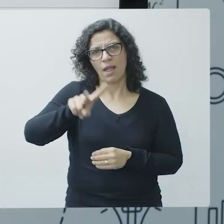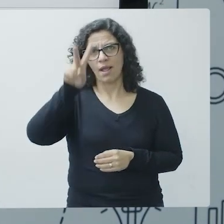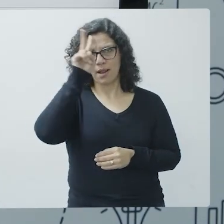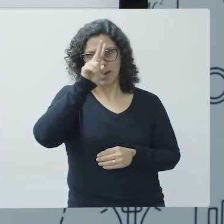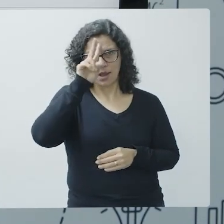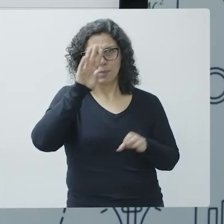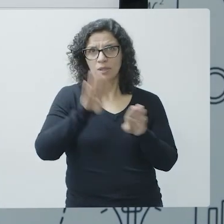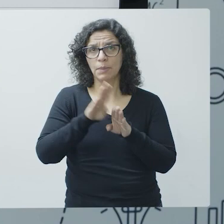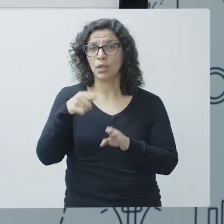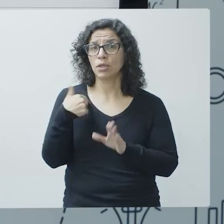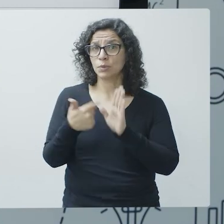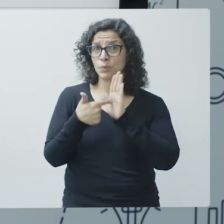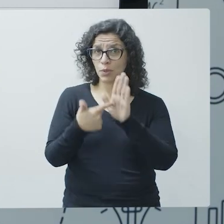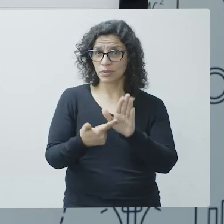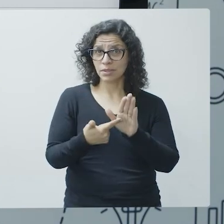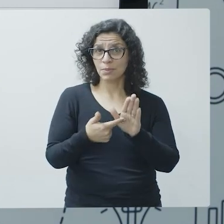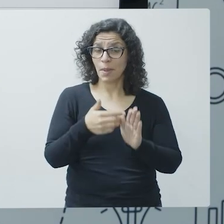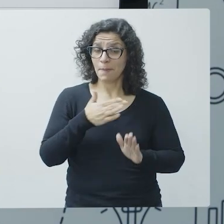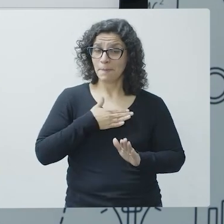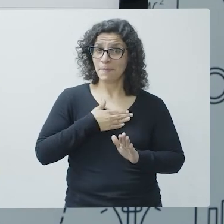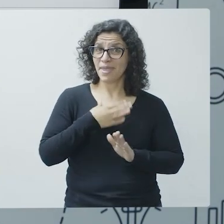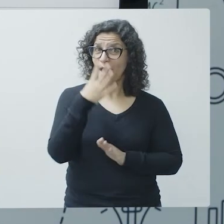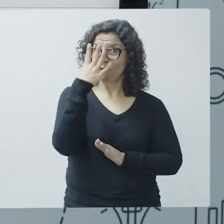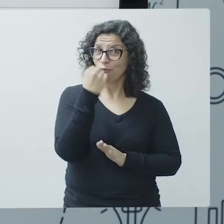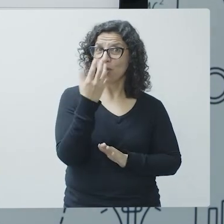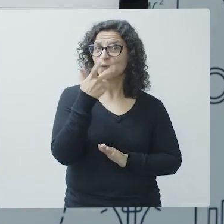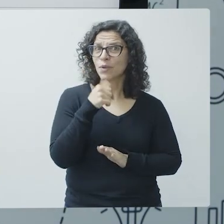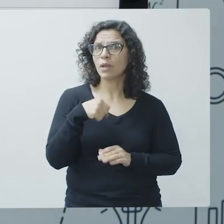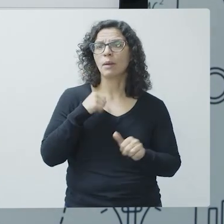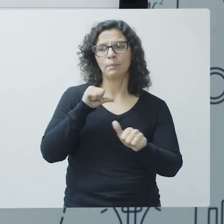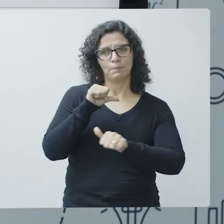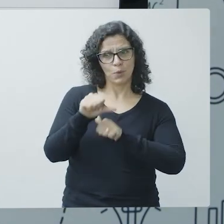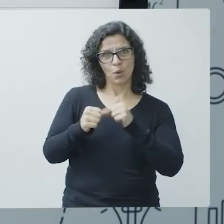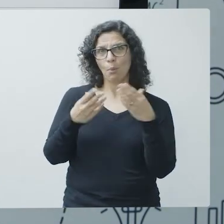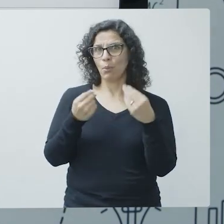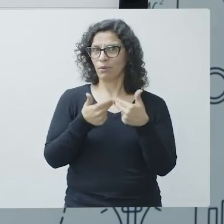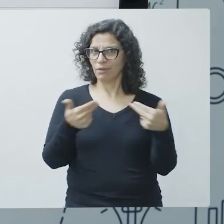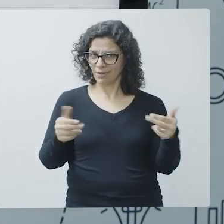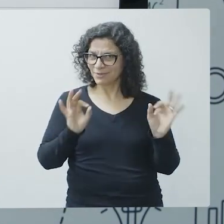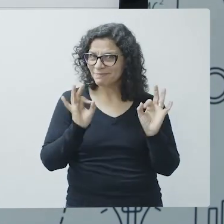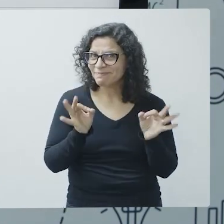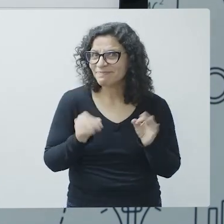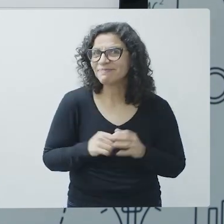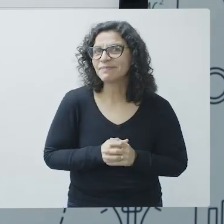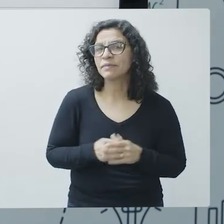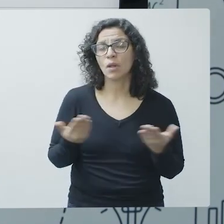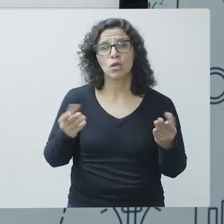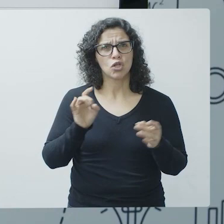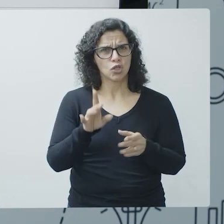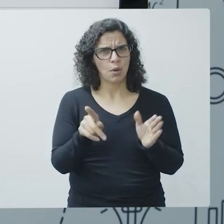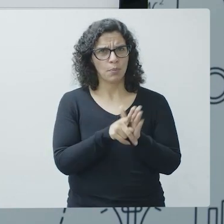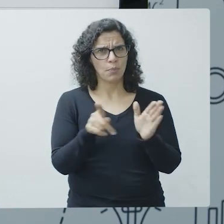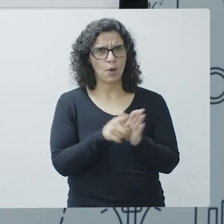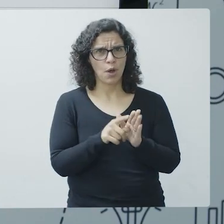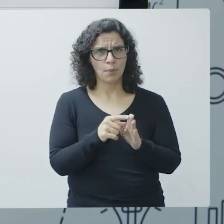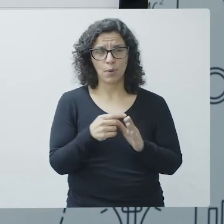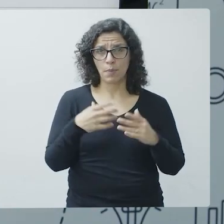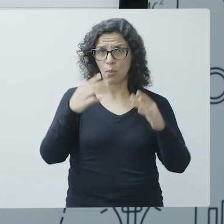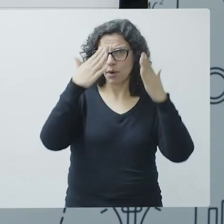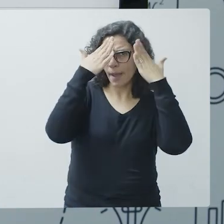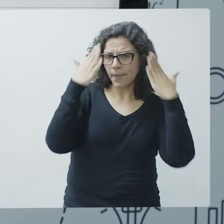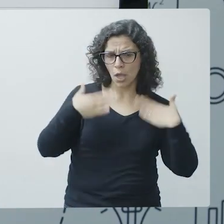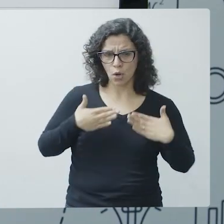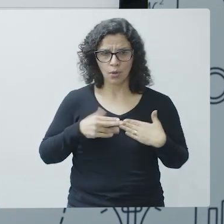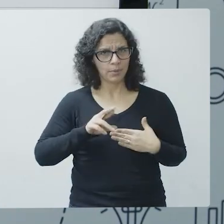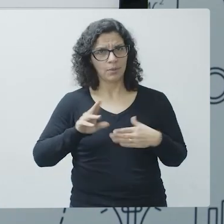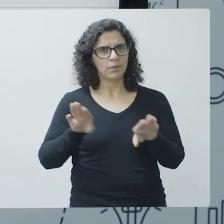lembrados, quando nós mostramos ali a minha imagem, vocês viram que muita coisa mudou, né? E não somente a forma